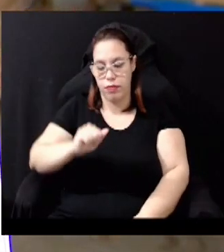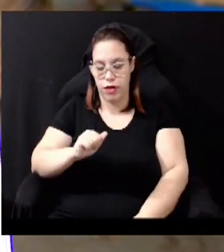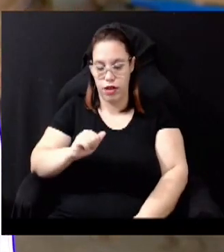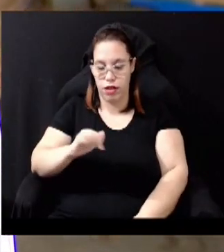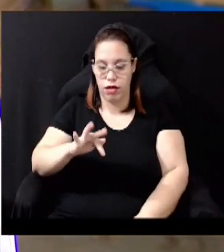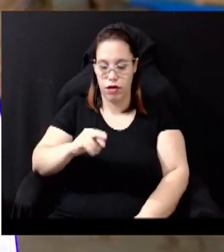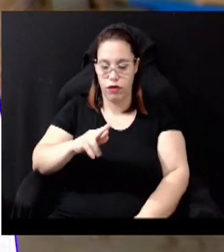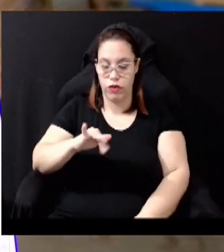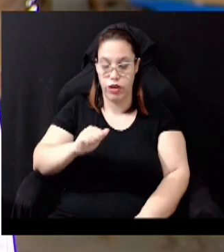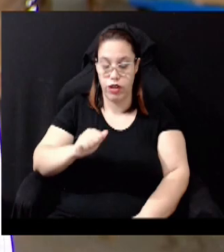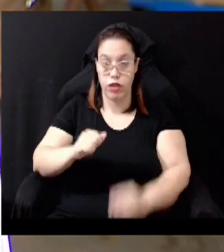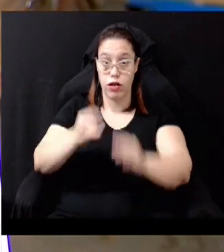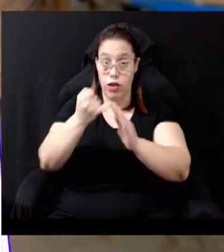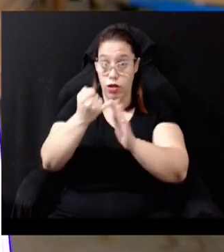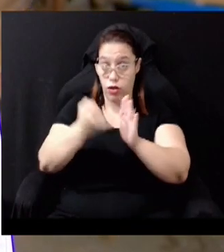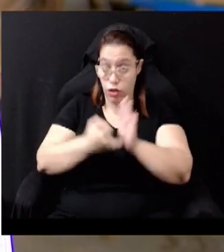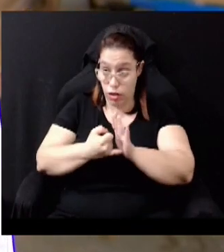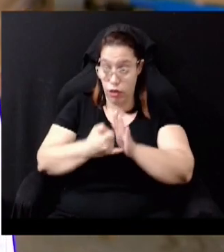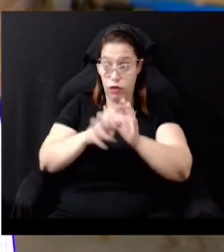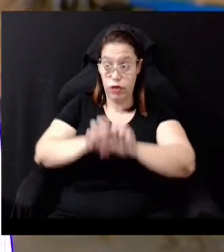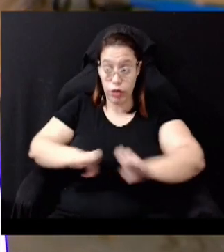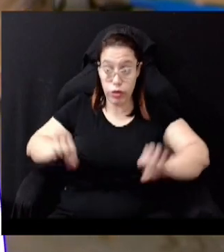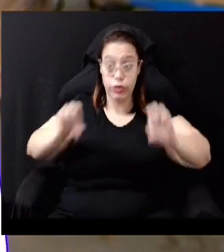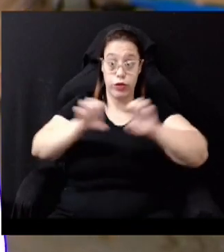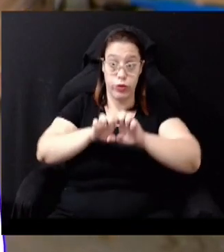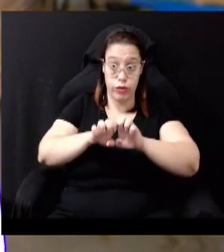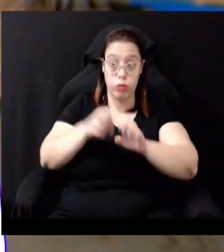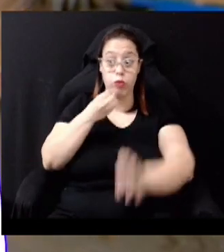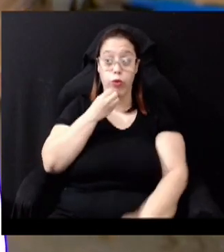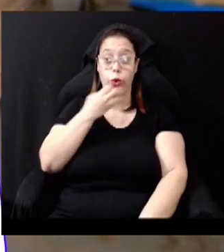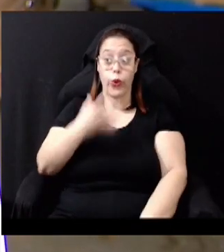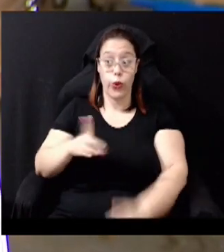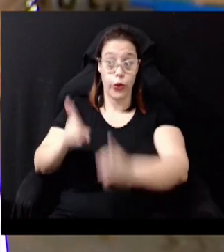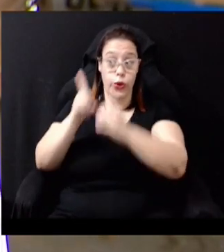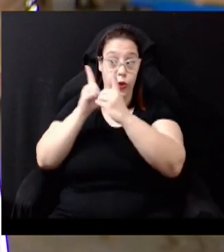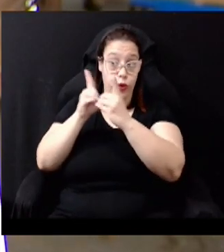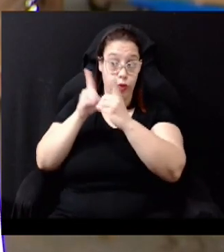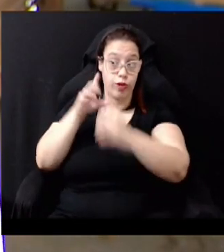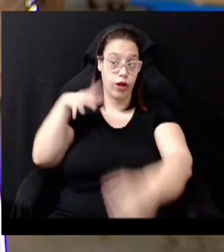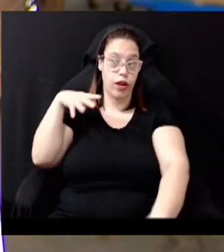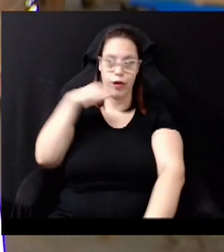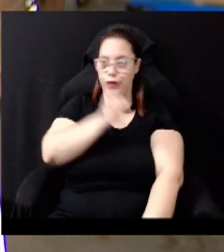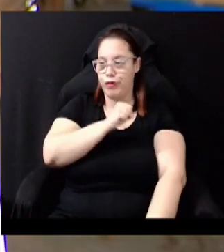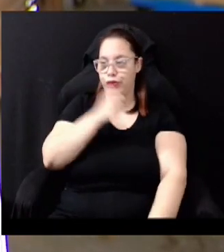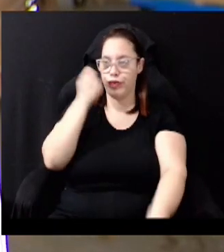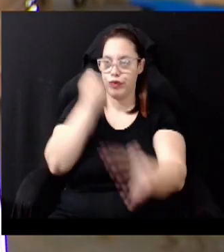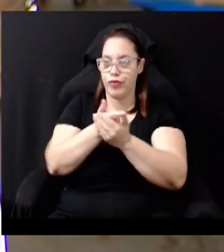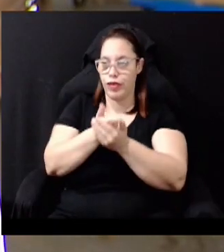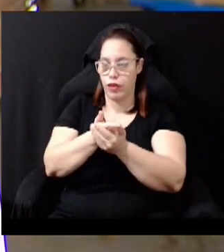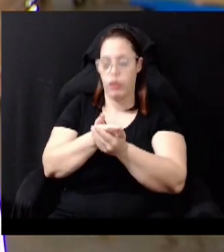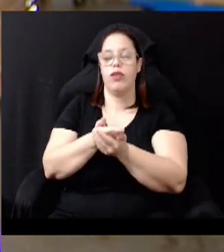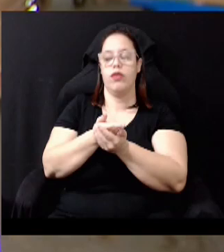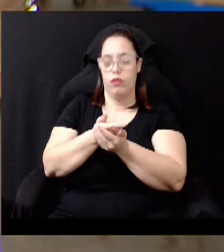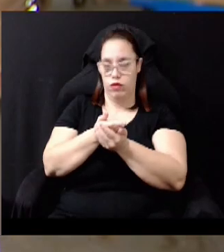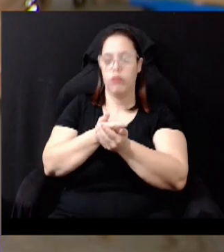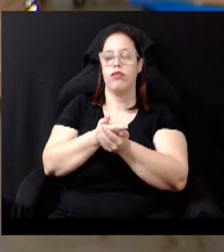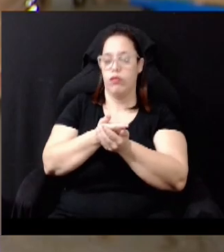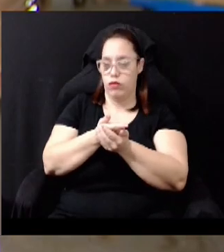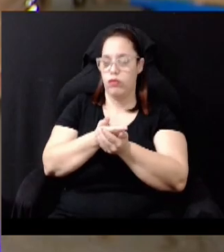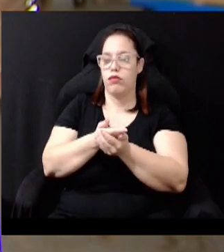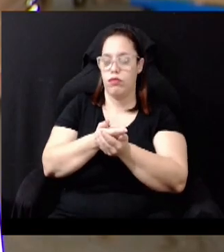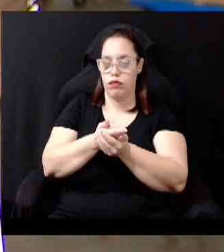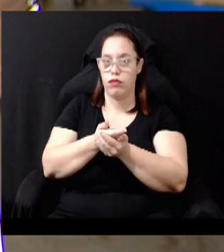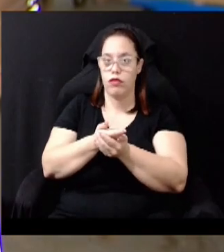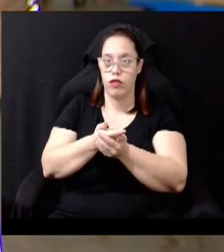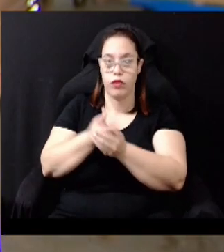infraestrutura logística boa, que possa atender rapidamente os compradores aqui, para que eles possam se abastecer e se dirigir aos